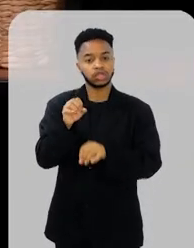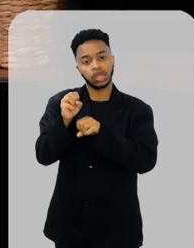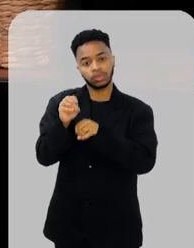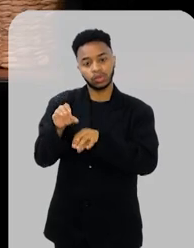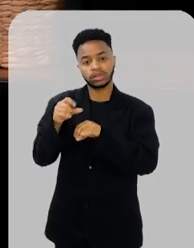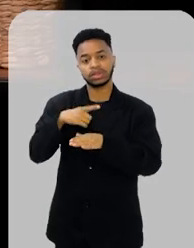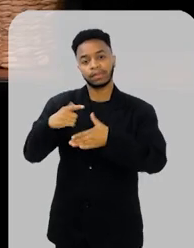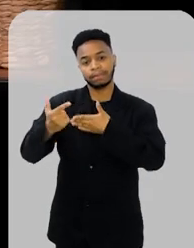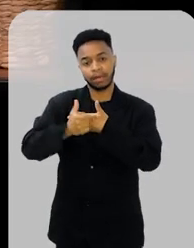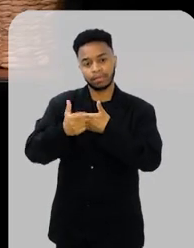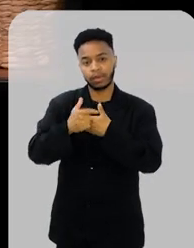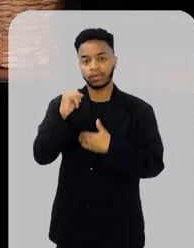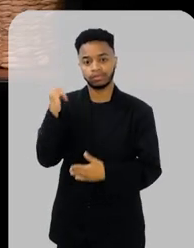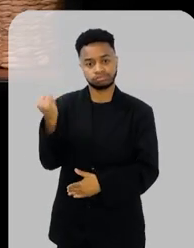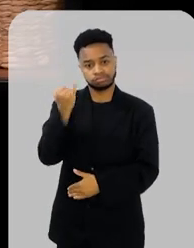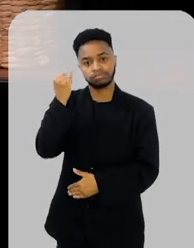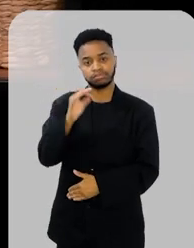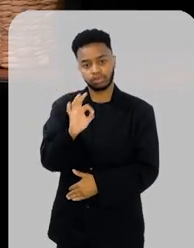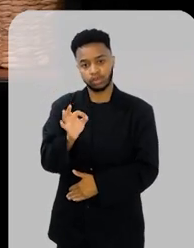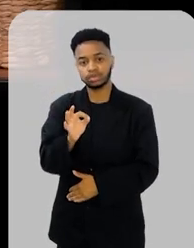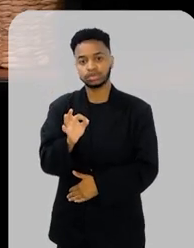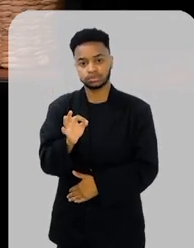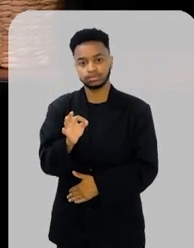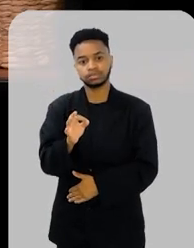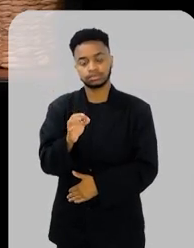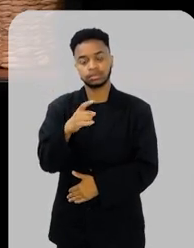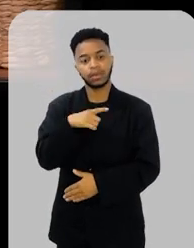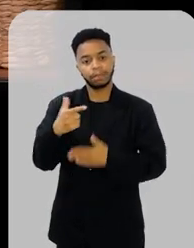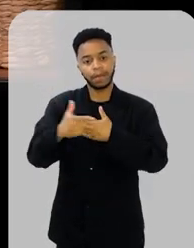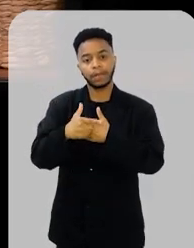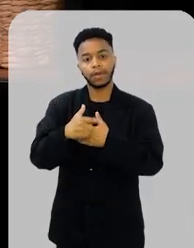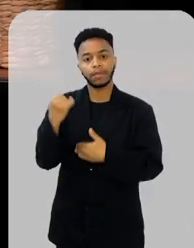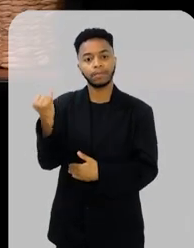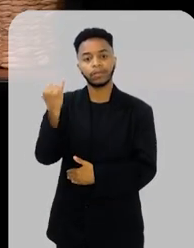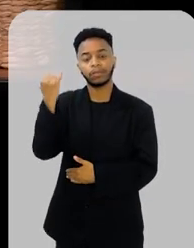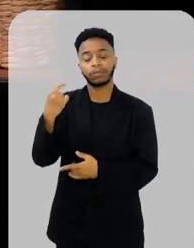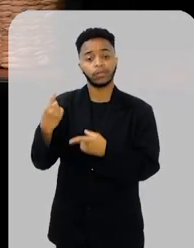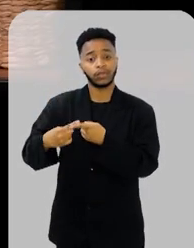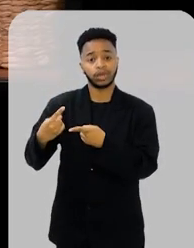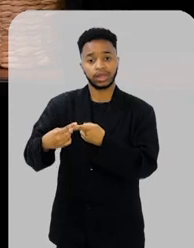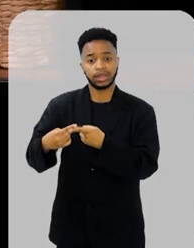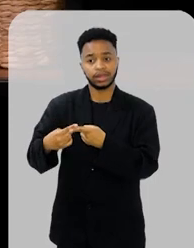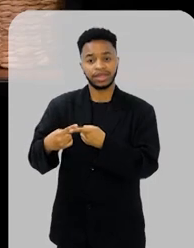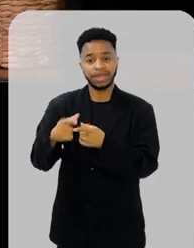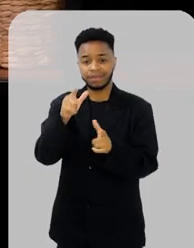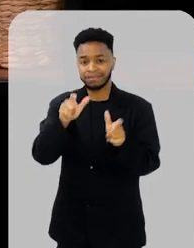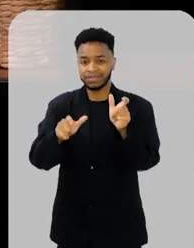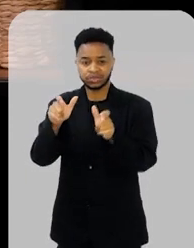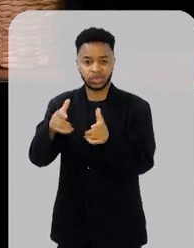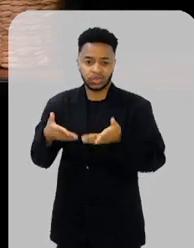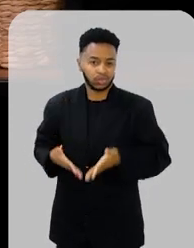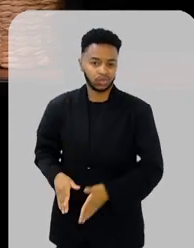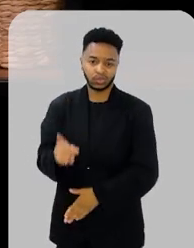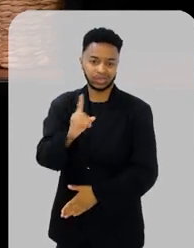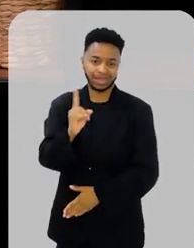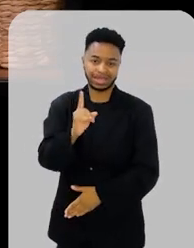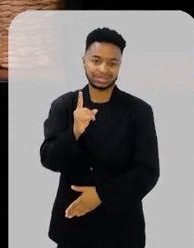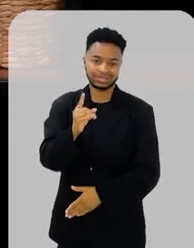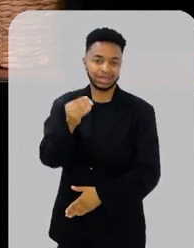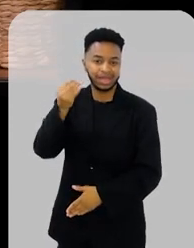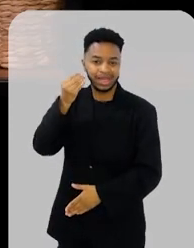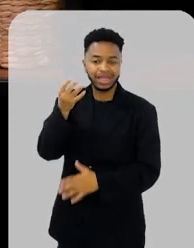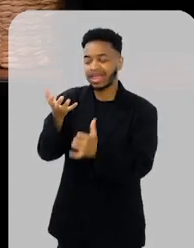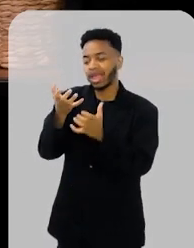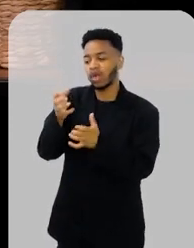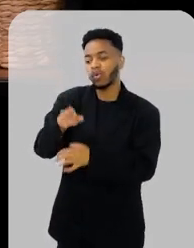Nicodemos, a educação, né, tem um papel fundamental. Fundamental nisso tudo, porque ninguém nasce, né, querendo